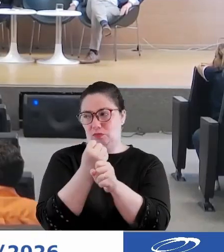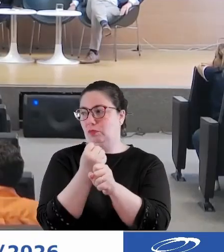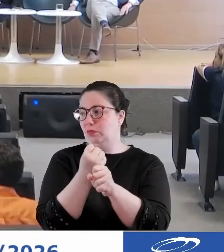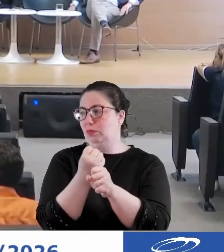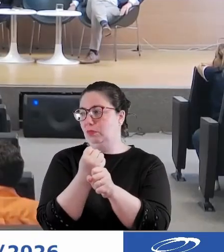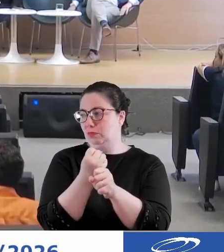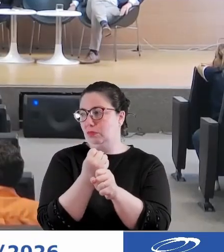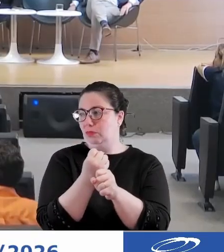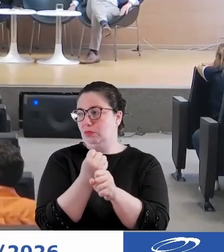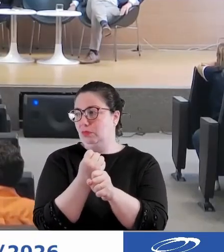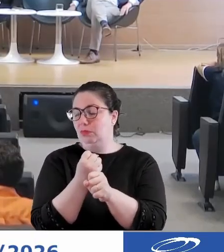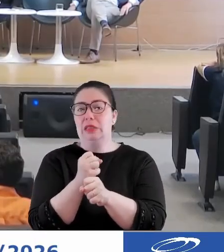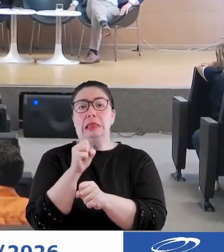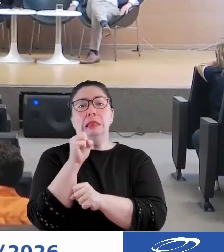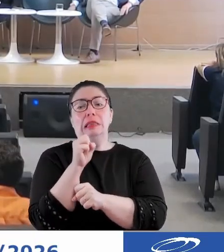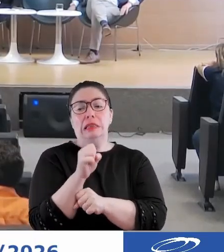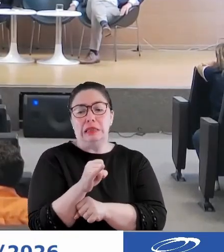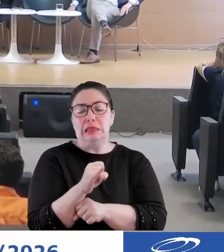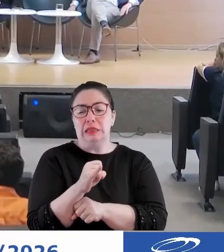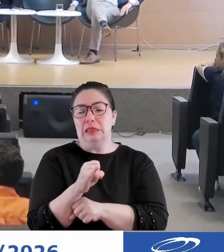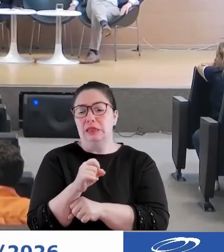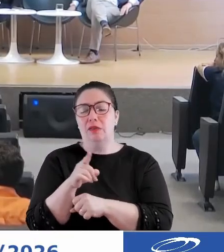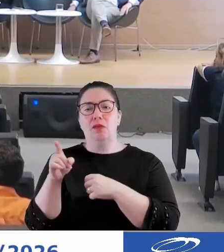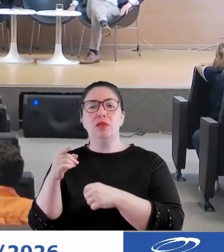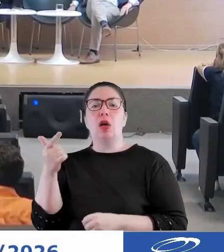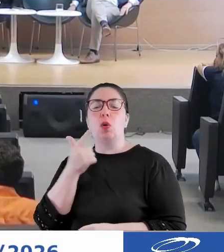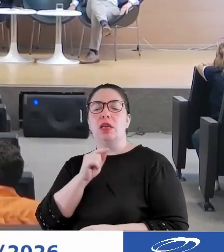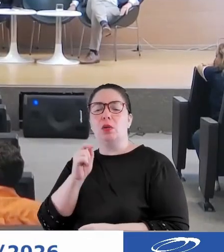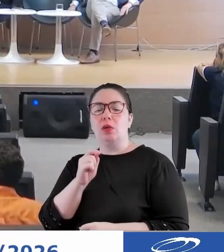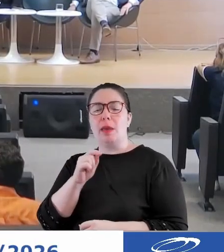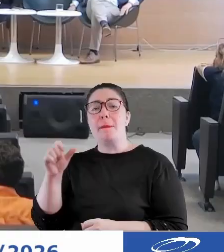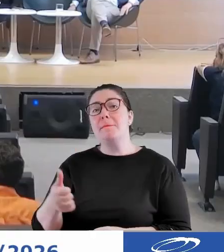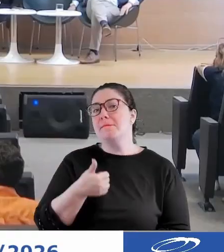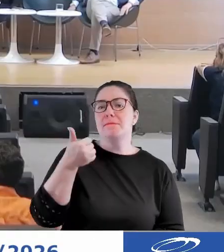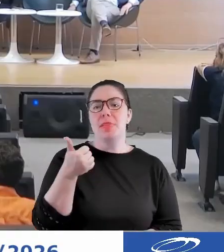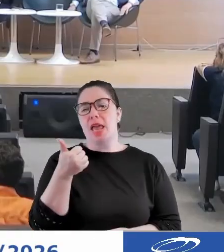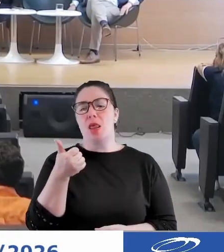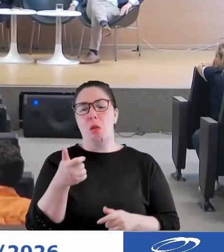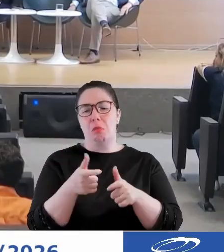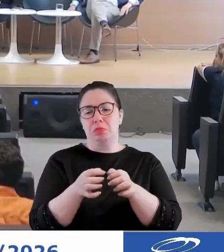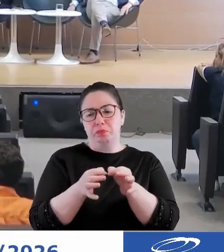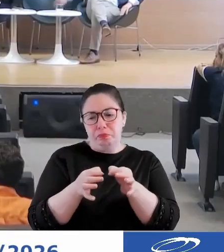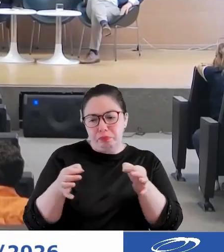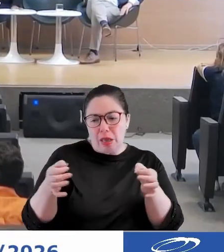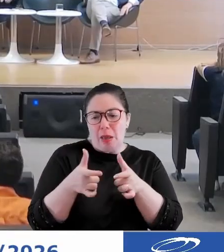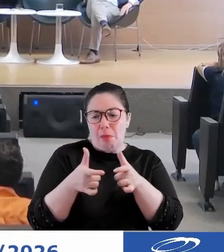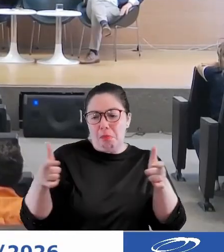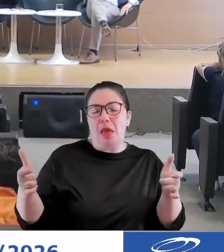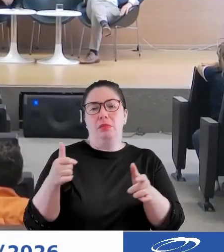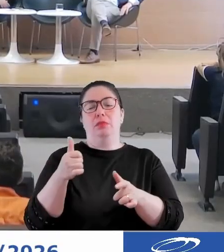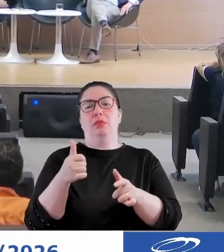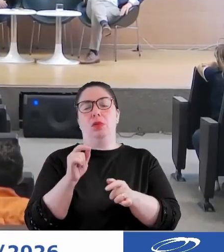algum ganho de prognóstico com essa extensão do tratamento, tá? Então a gente lá costuma tratar por 1 ano.